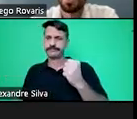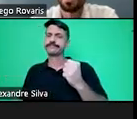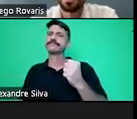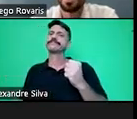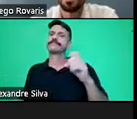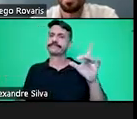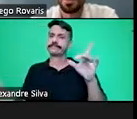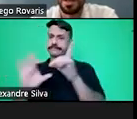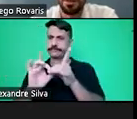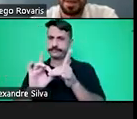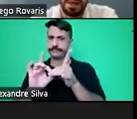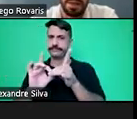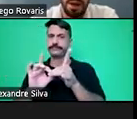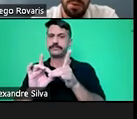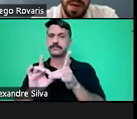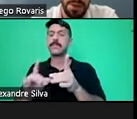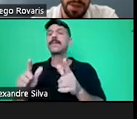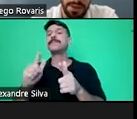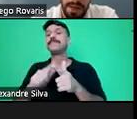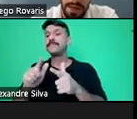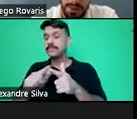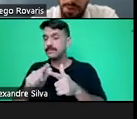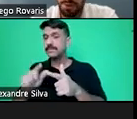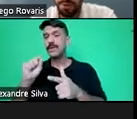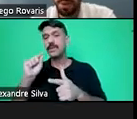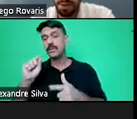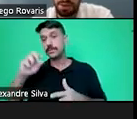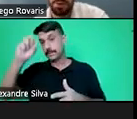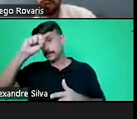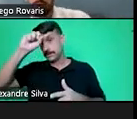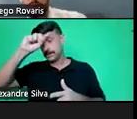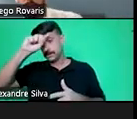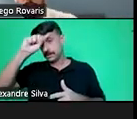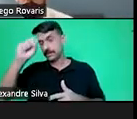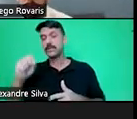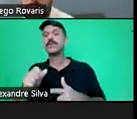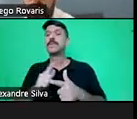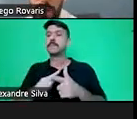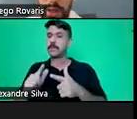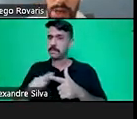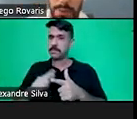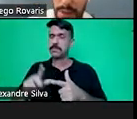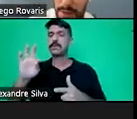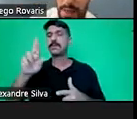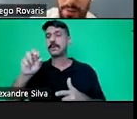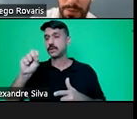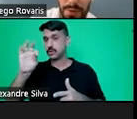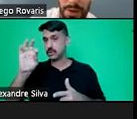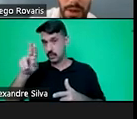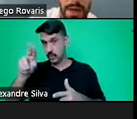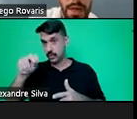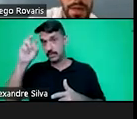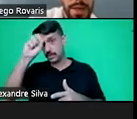com questões relacionadas ao aprendizado, incluindo transtornos, né, de